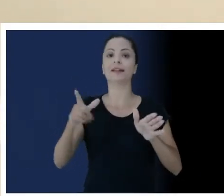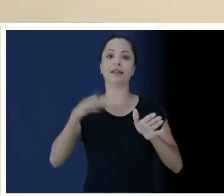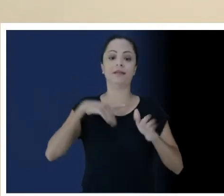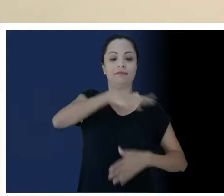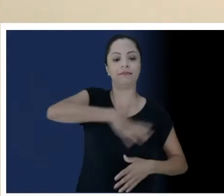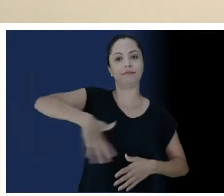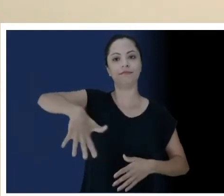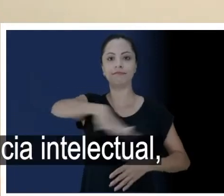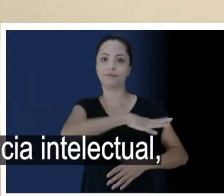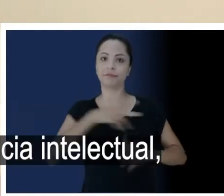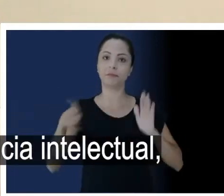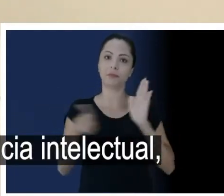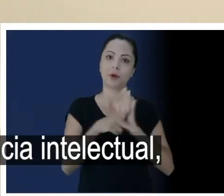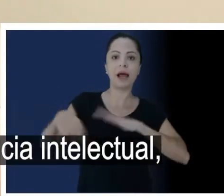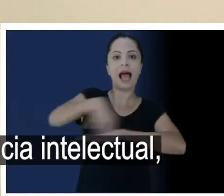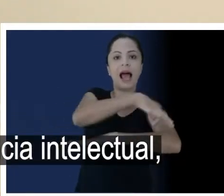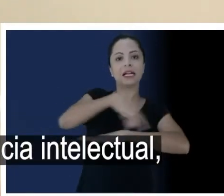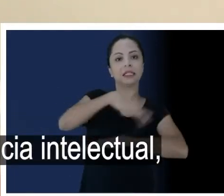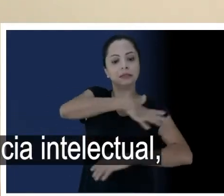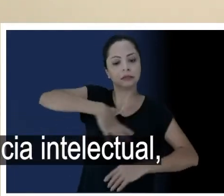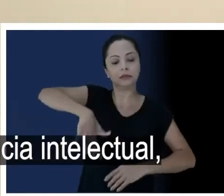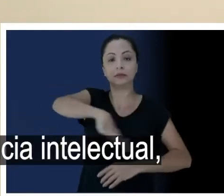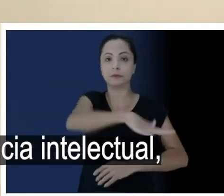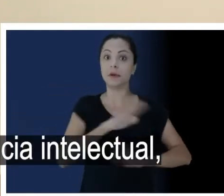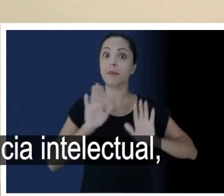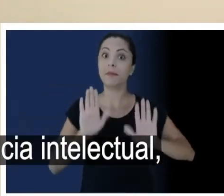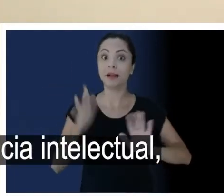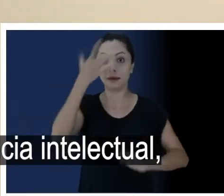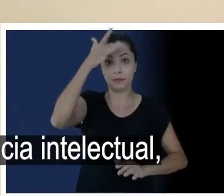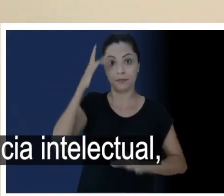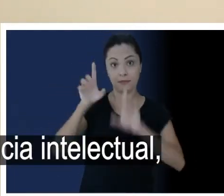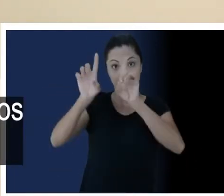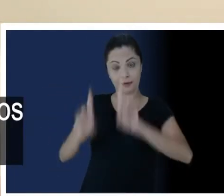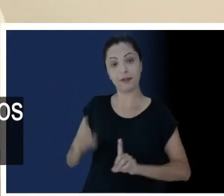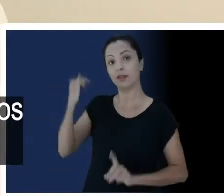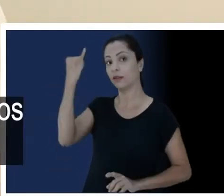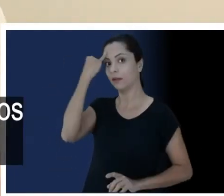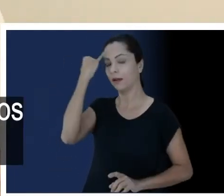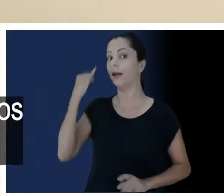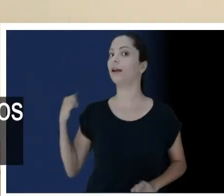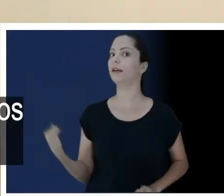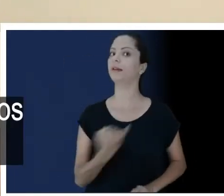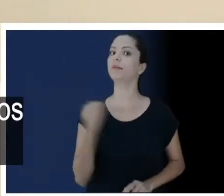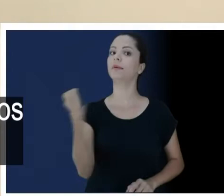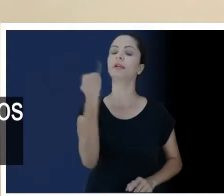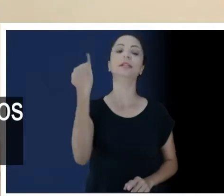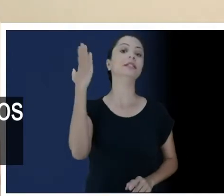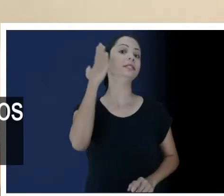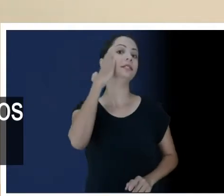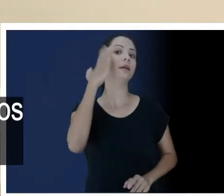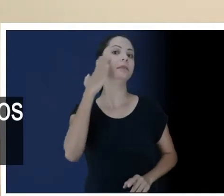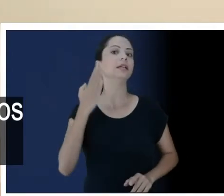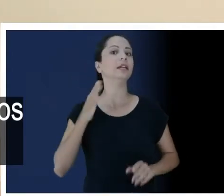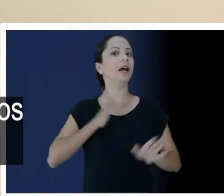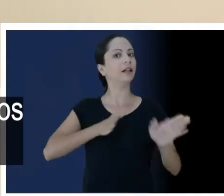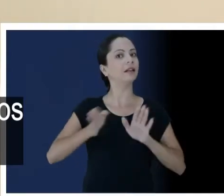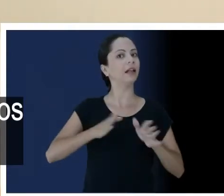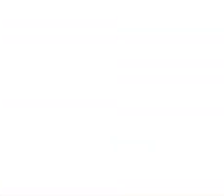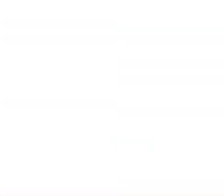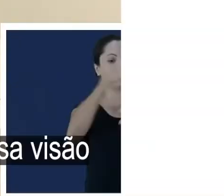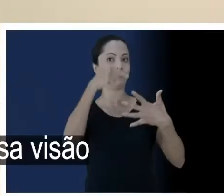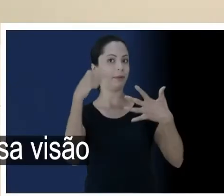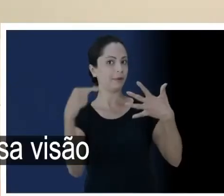acessibilidade arquitetônica. Quando falamos do público da pessoa com deficiência intelectual, é importante que a gente olhe para todos os tipos de